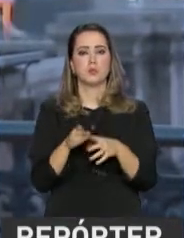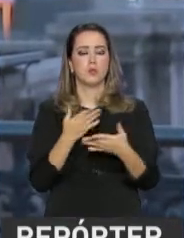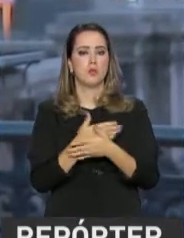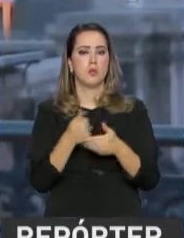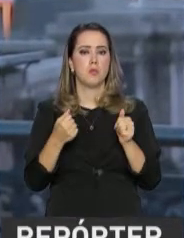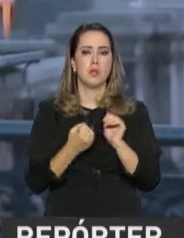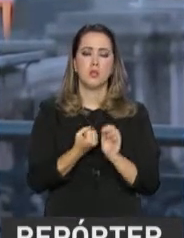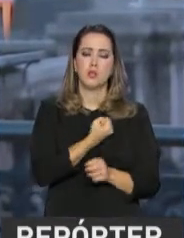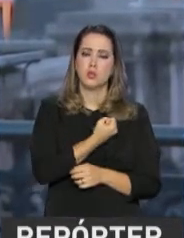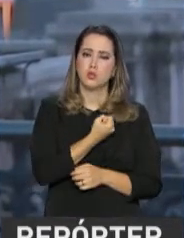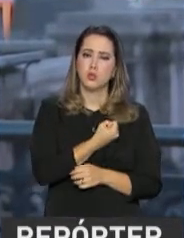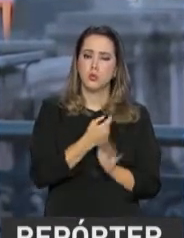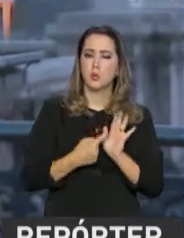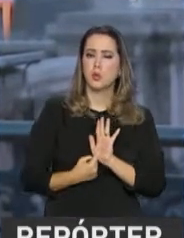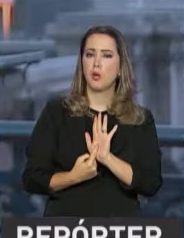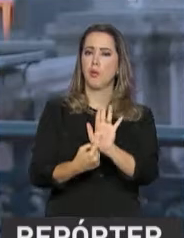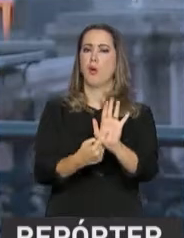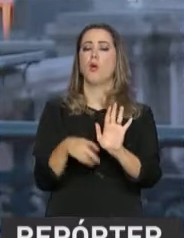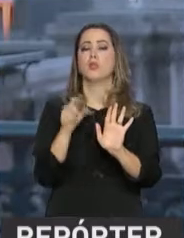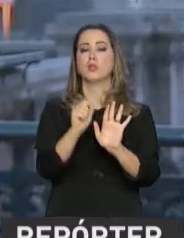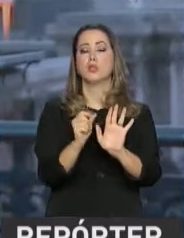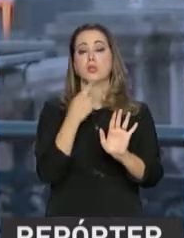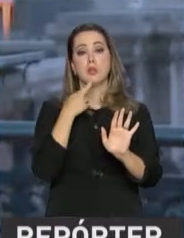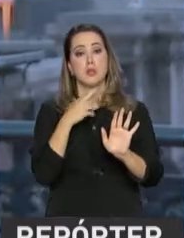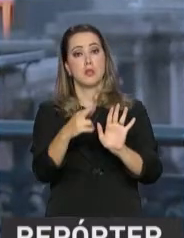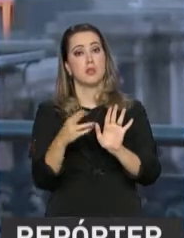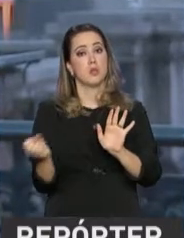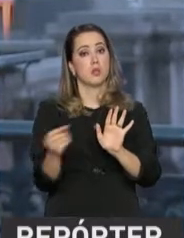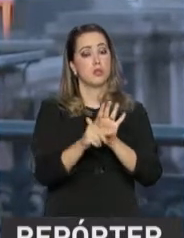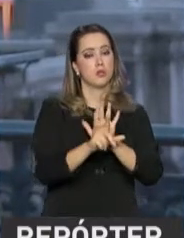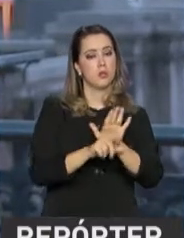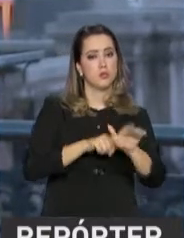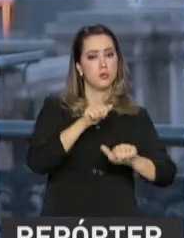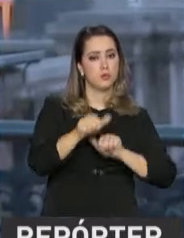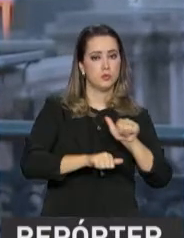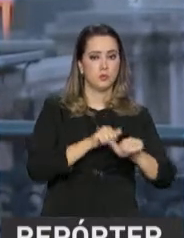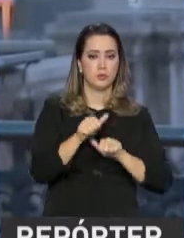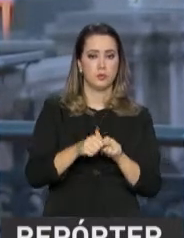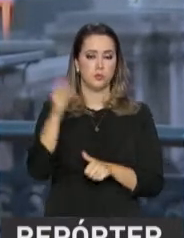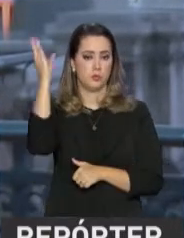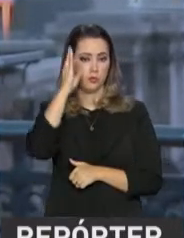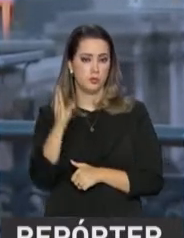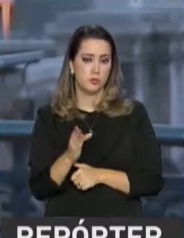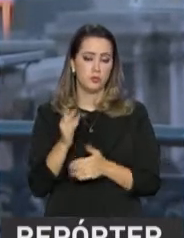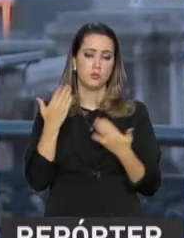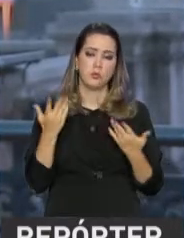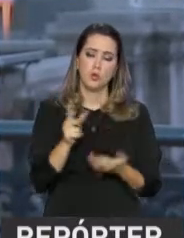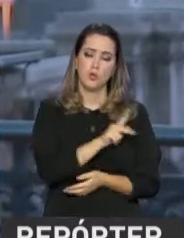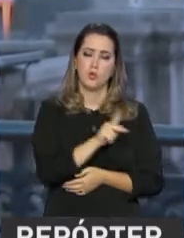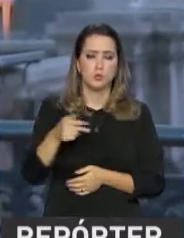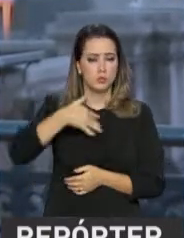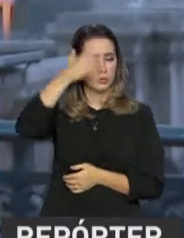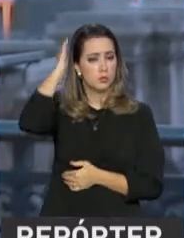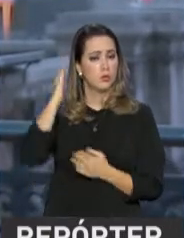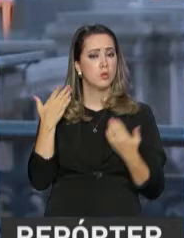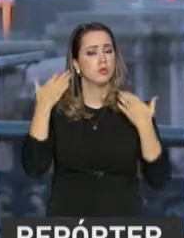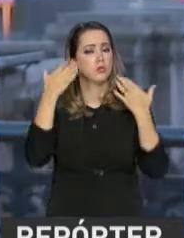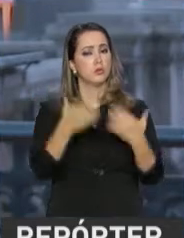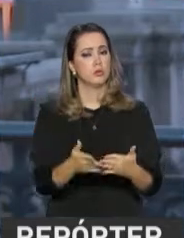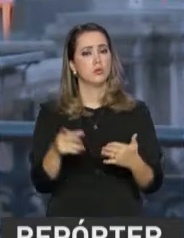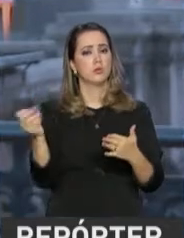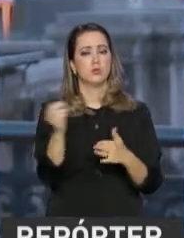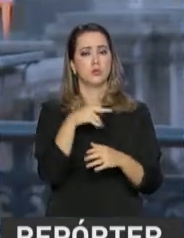de indicadores econômicos como resultado das reformas que o governo vem implementando michel temer também deve reforçar